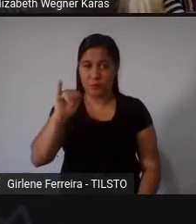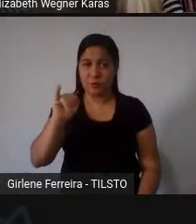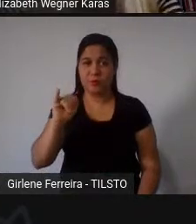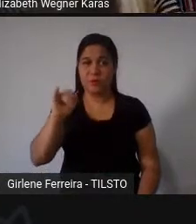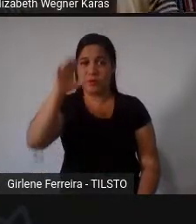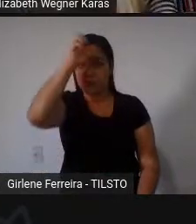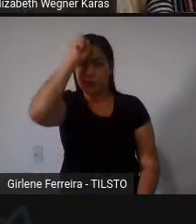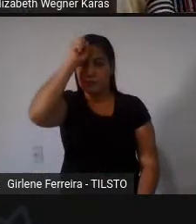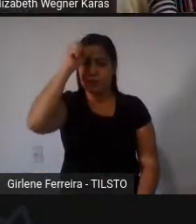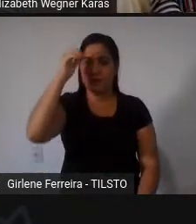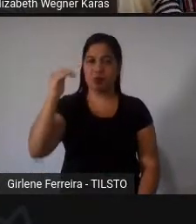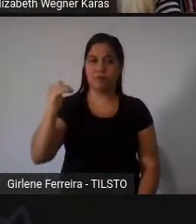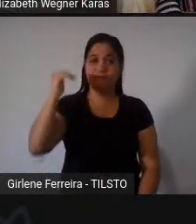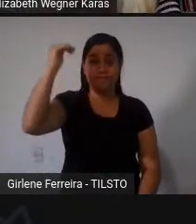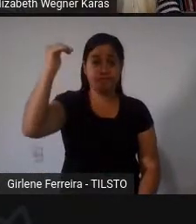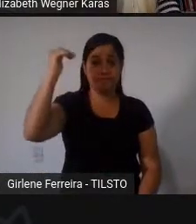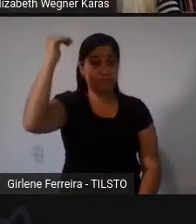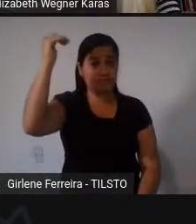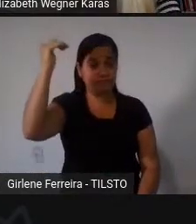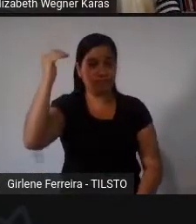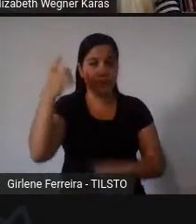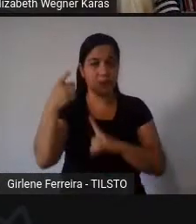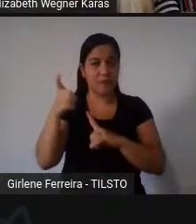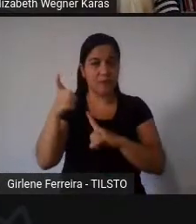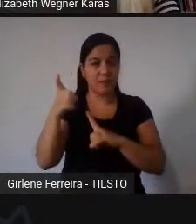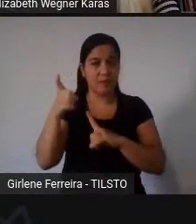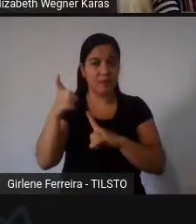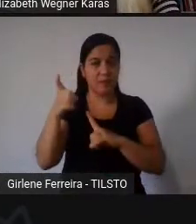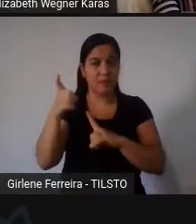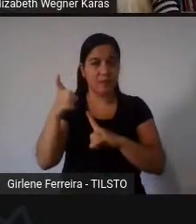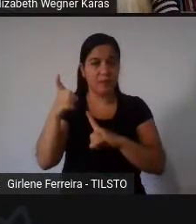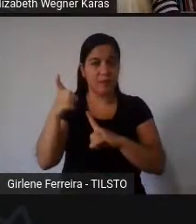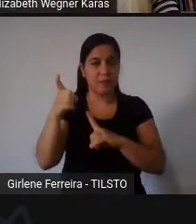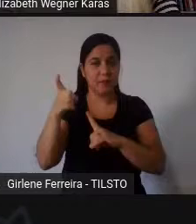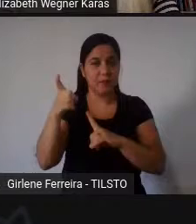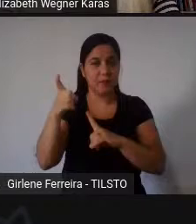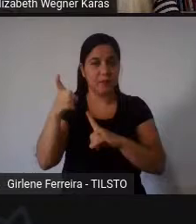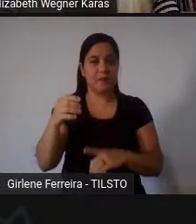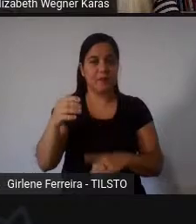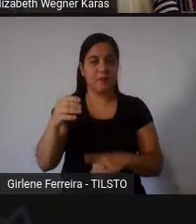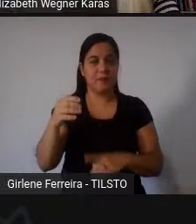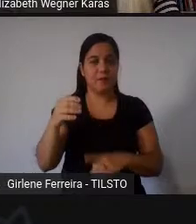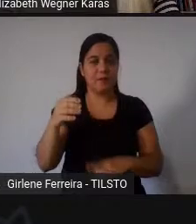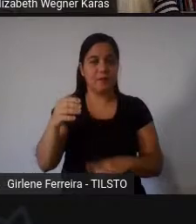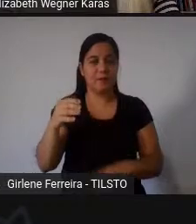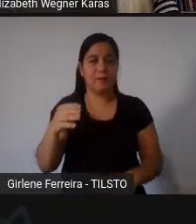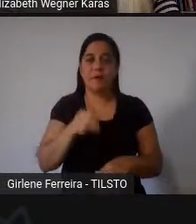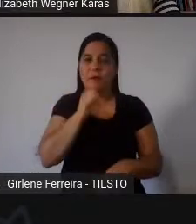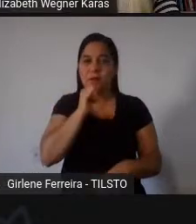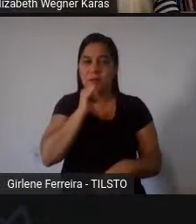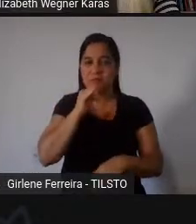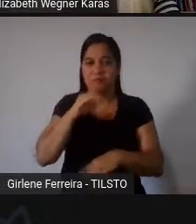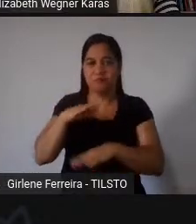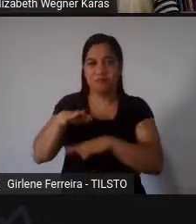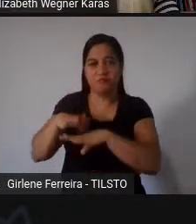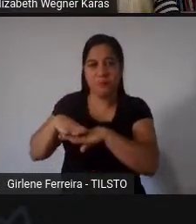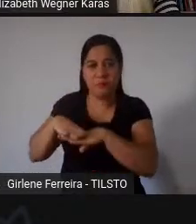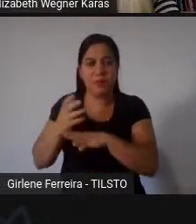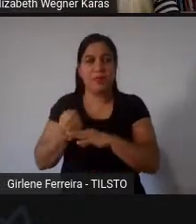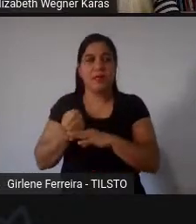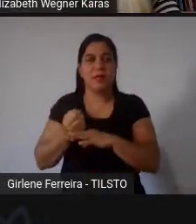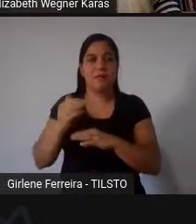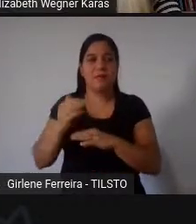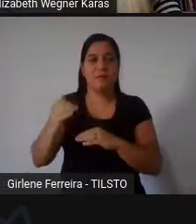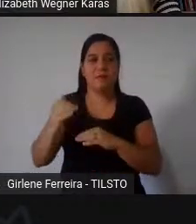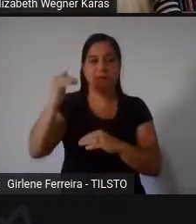do que a gente vê na escola, né? Então, principalmente, por exemplo, em matemática, né? Fica bem mais simples resolver os exercícios